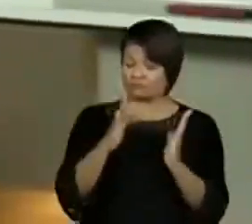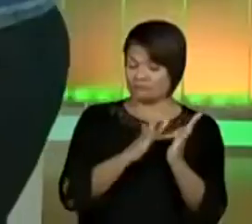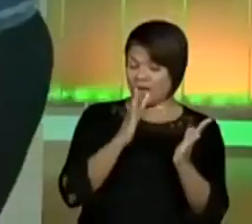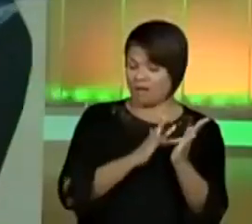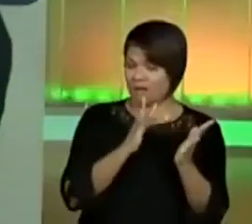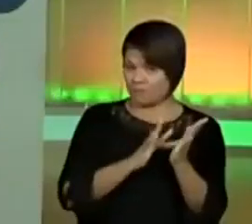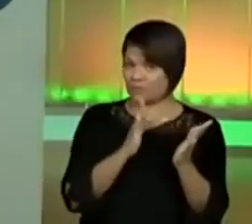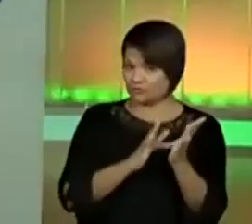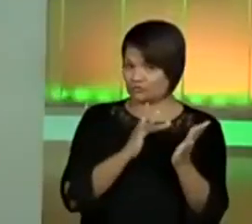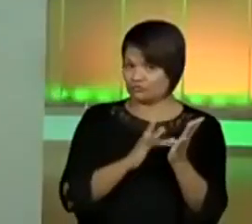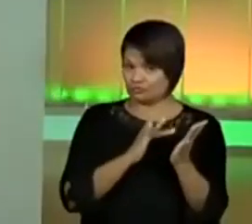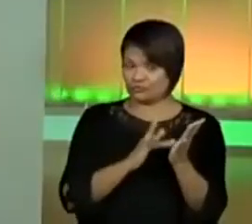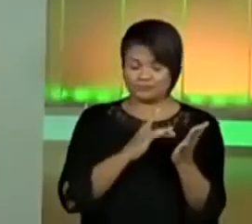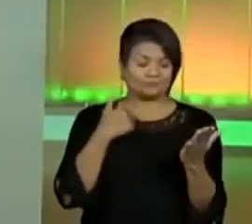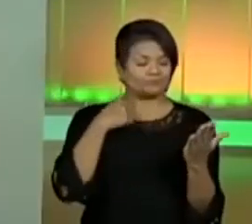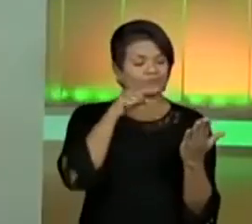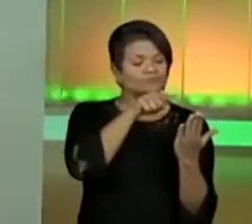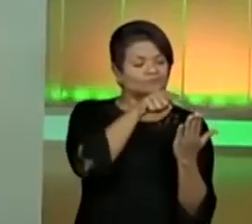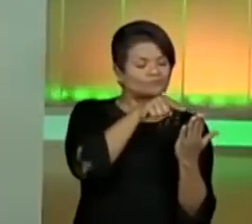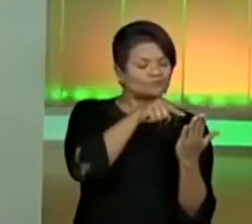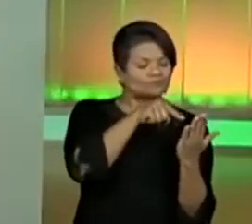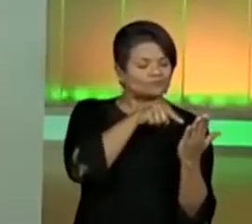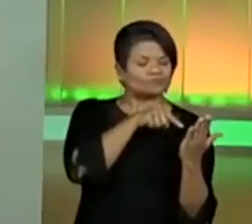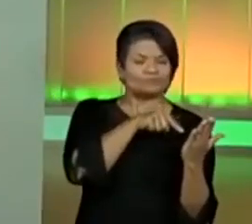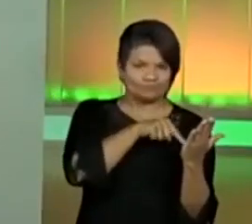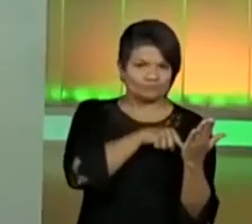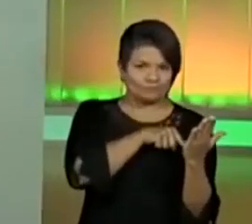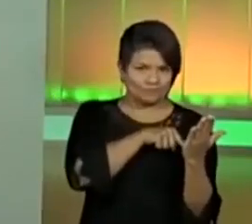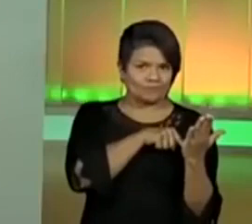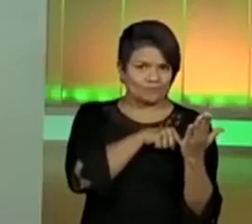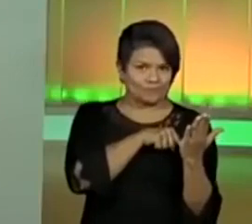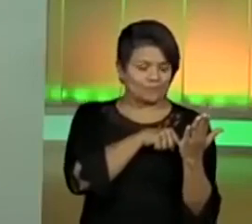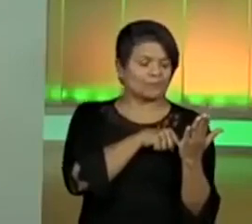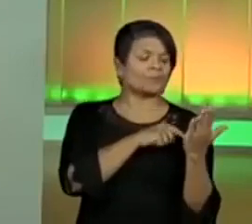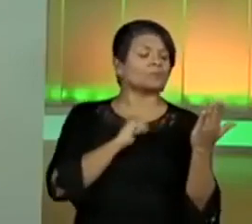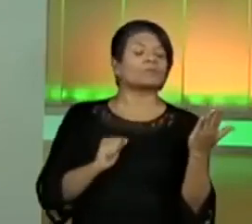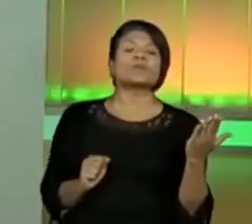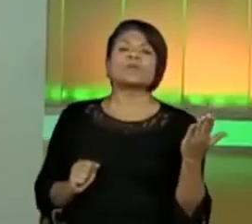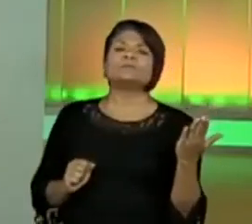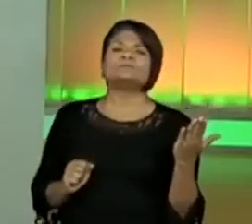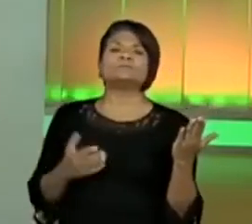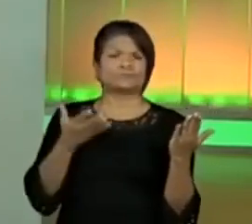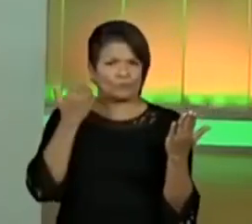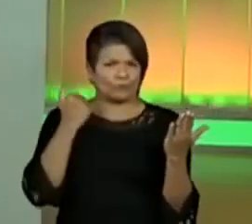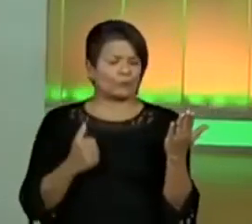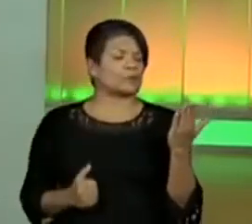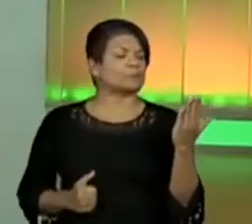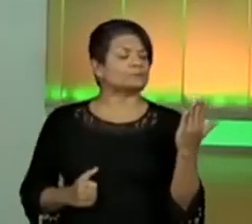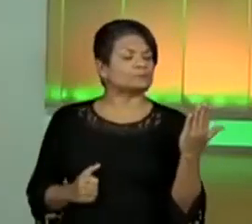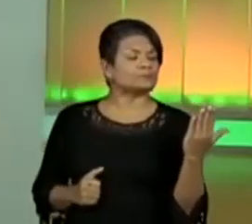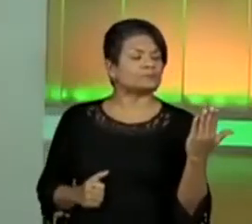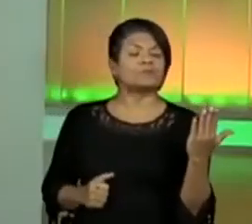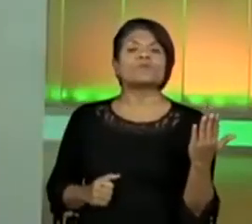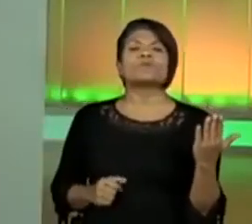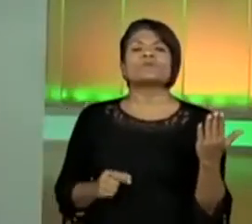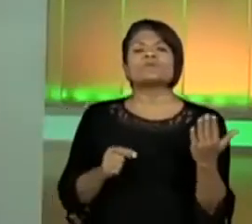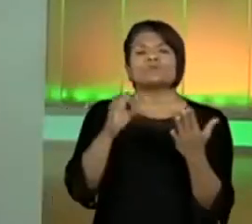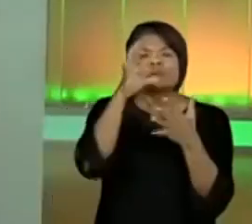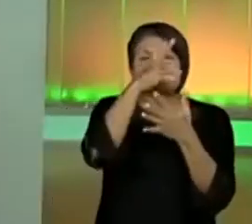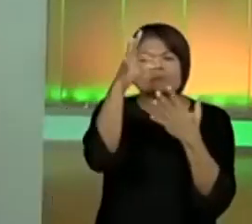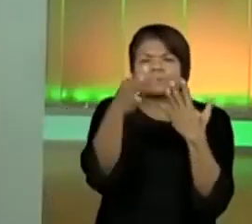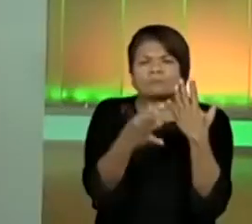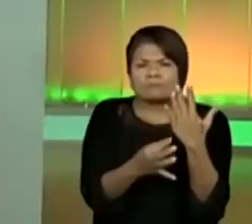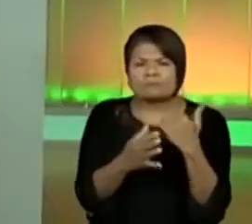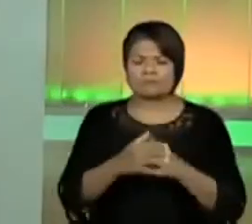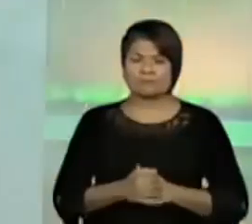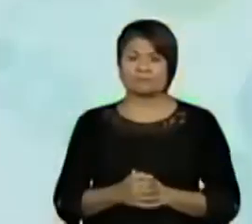com vocês. O que vocês já estão trazendo. Certo? Então, vamos lá. Vamos detalhar um pouquinho mais. Eu